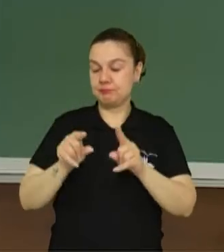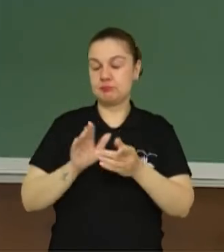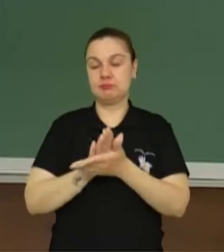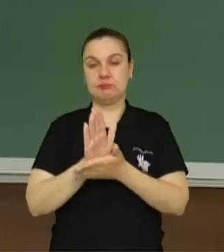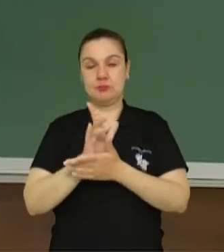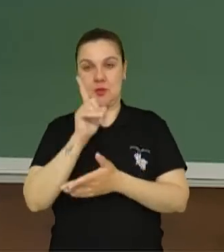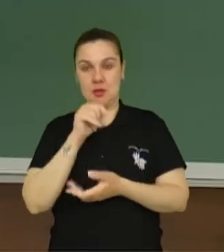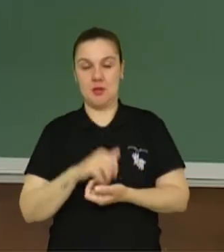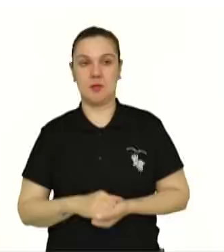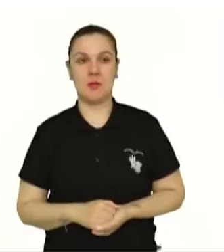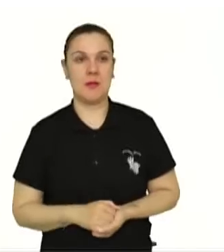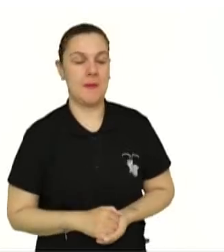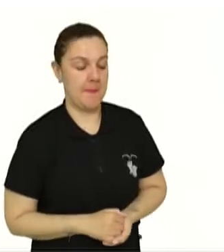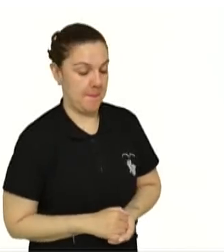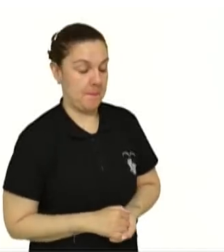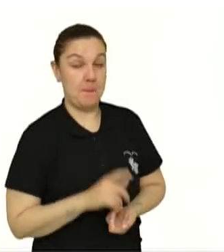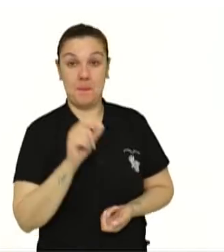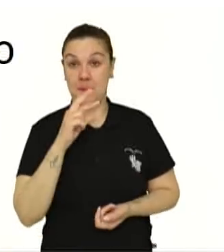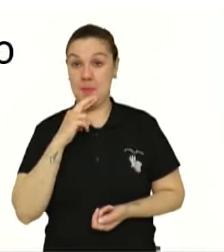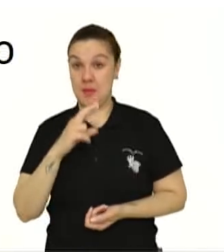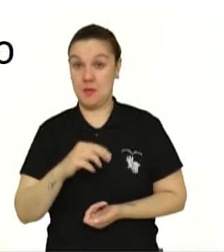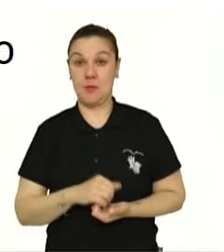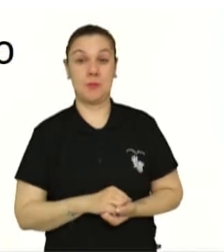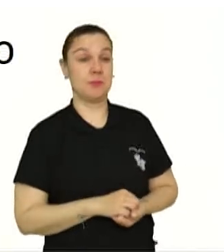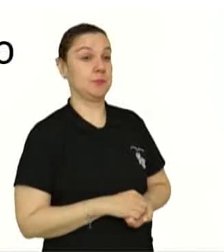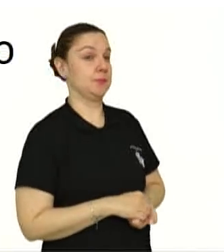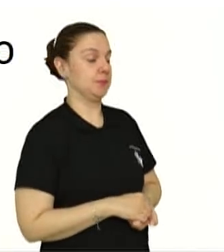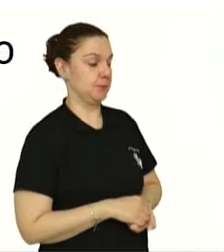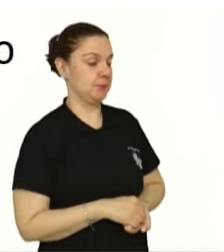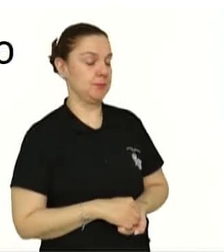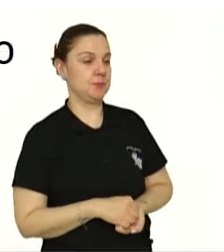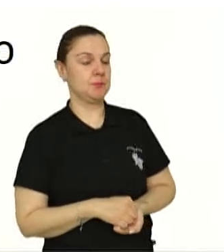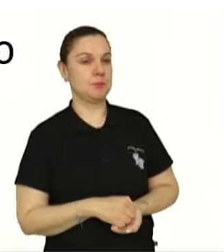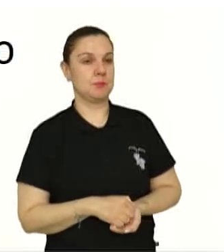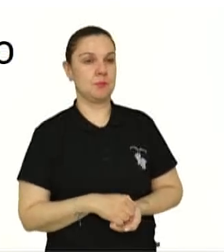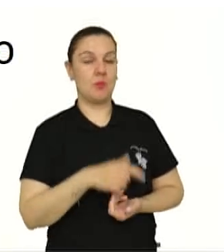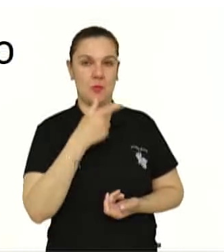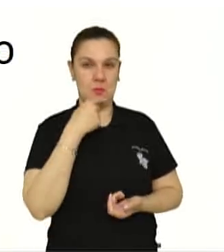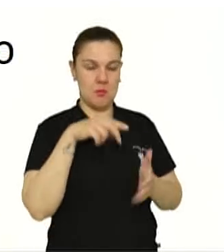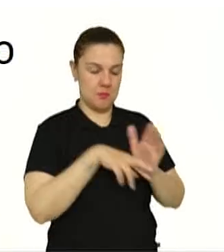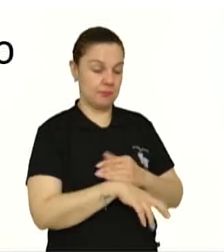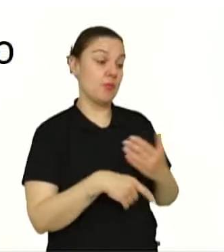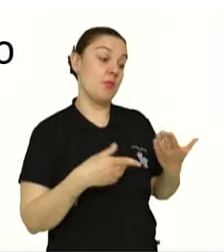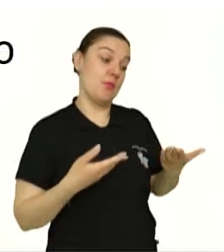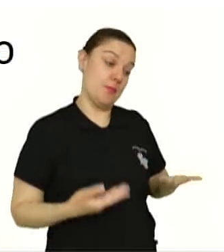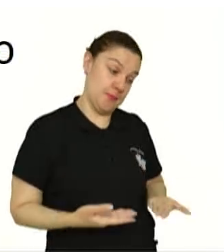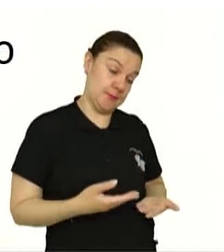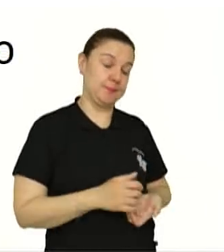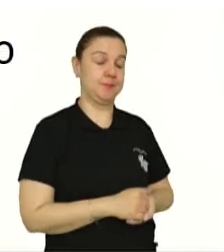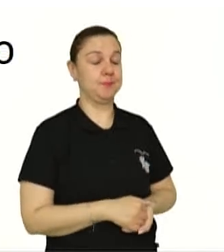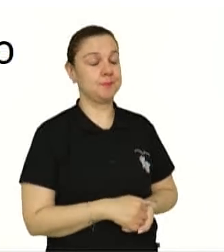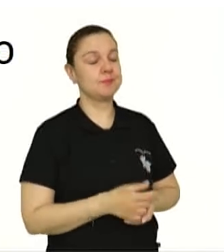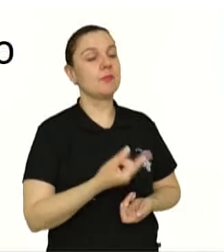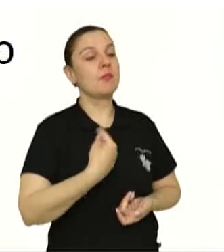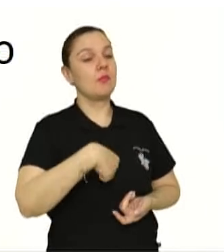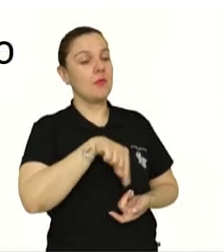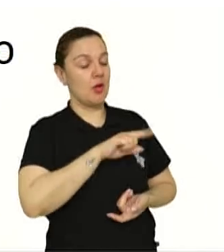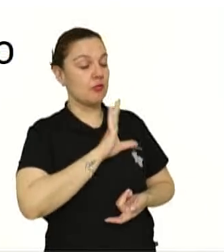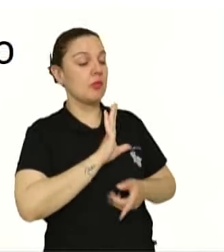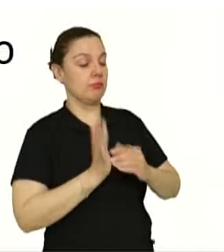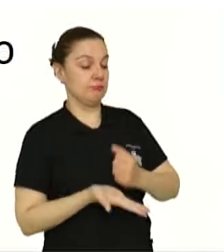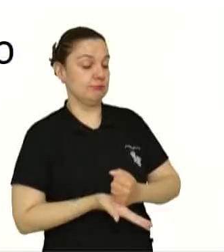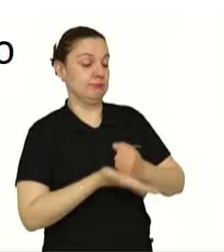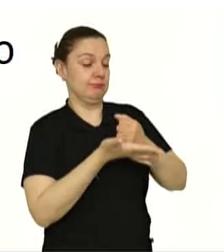água. Vejamos aqui o que ele responde. O Hudson José responde: Olha, nós temos tido o apoio